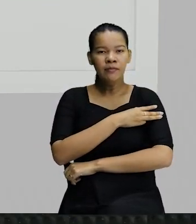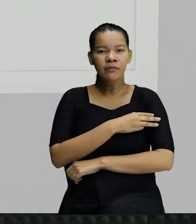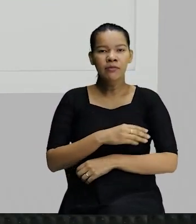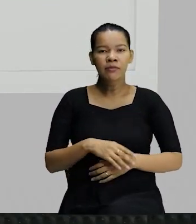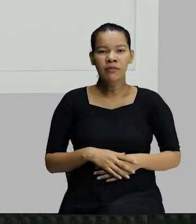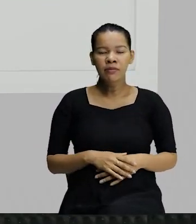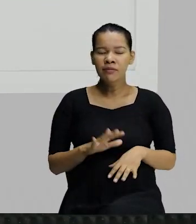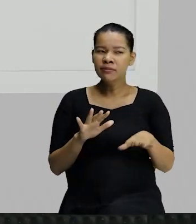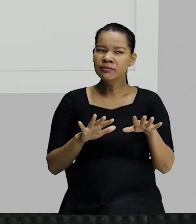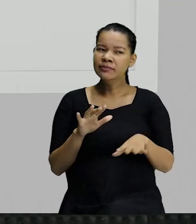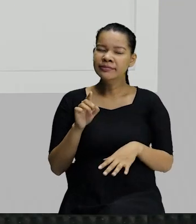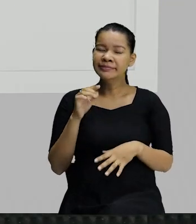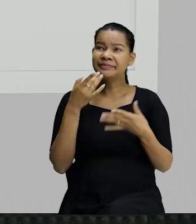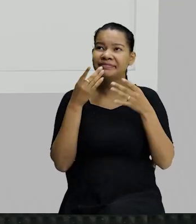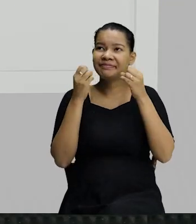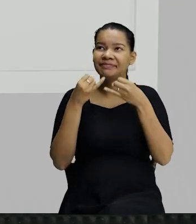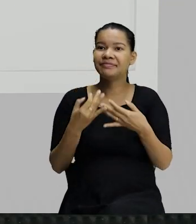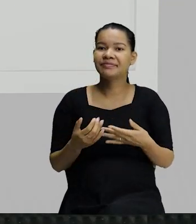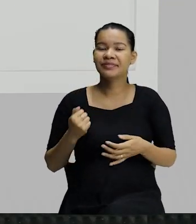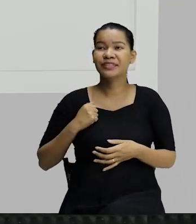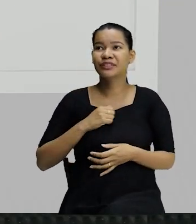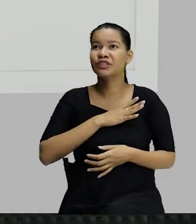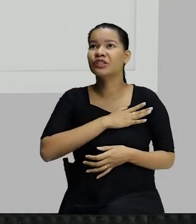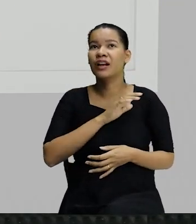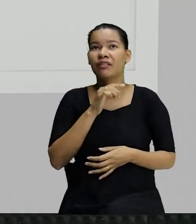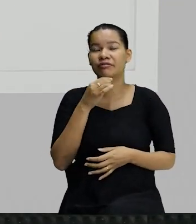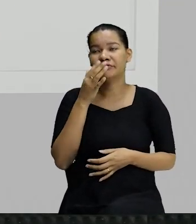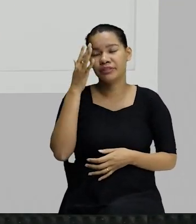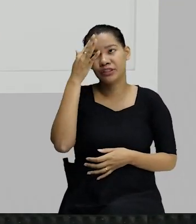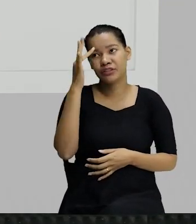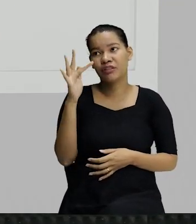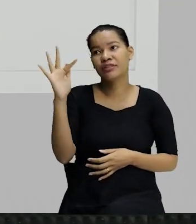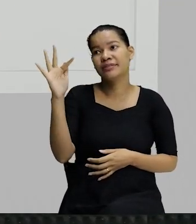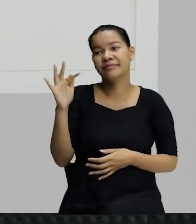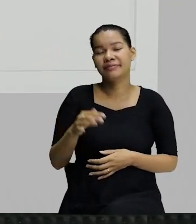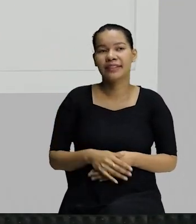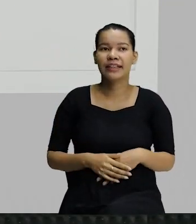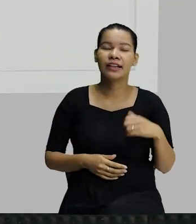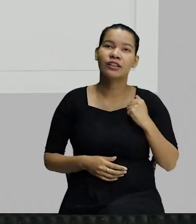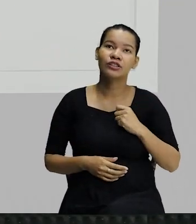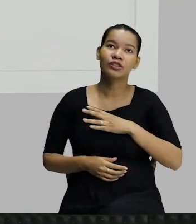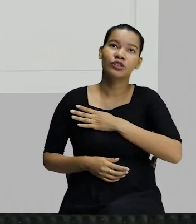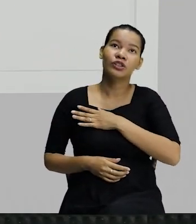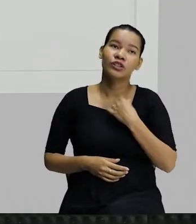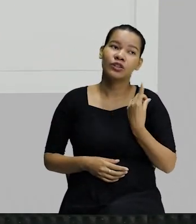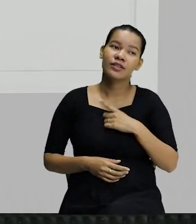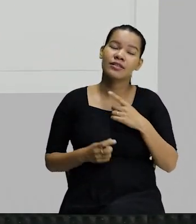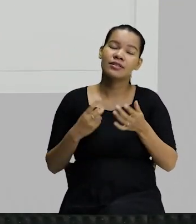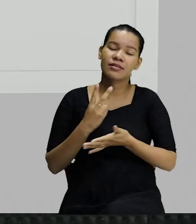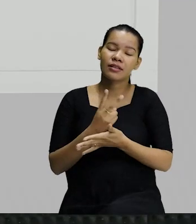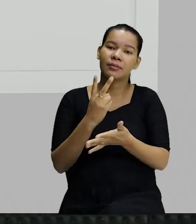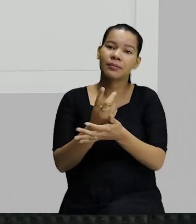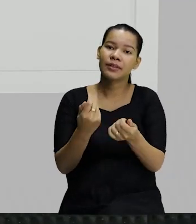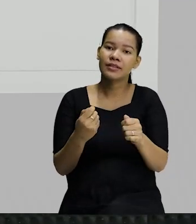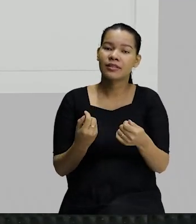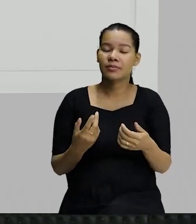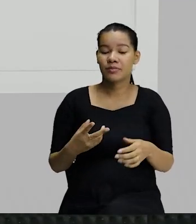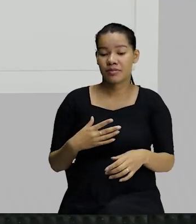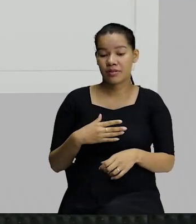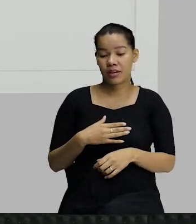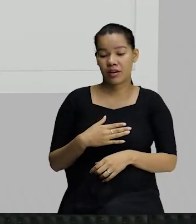tá? Porque geralmente você diz assim, Aristóteles é um filósofo. Em Aristóteles nós temos sempre que tratar as pessoas de forma igual.